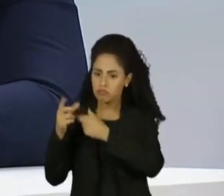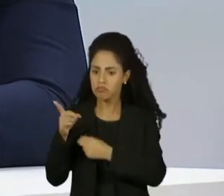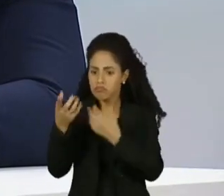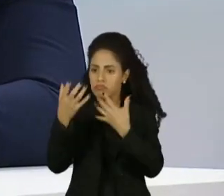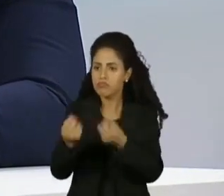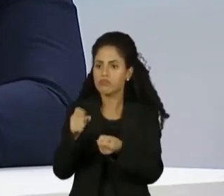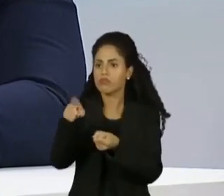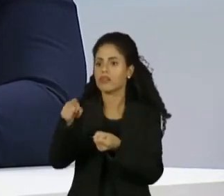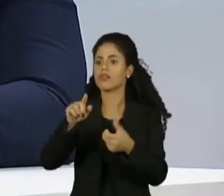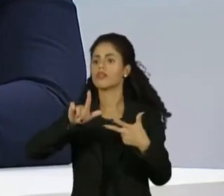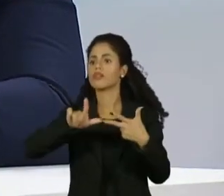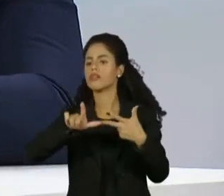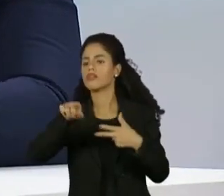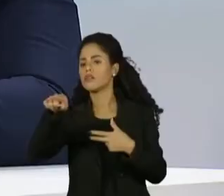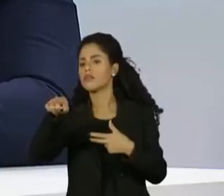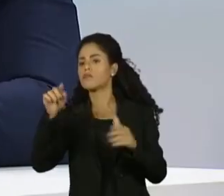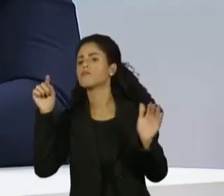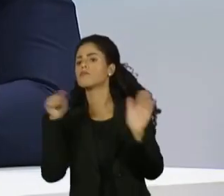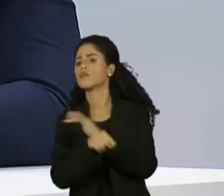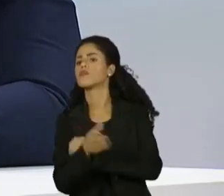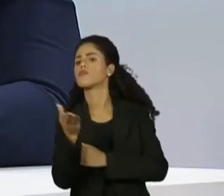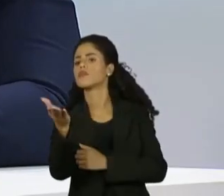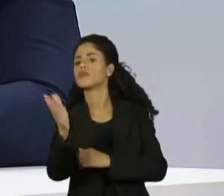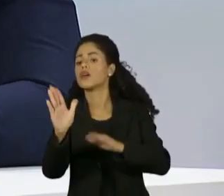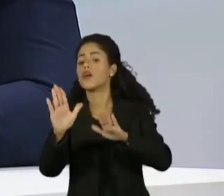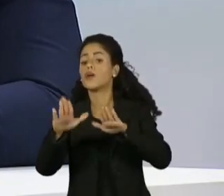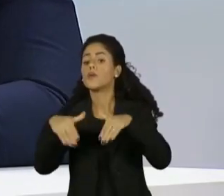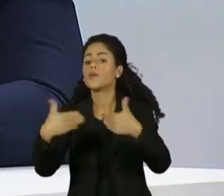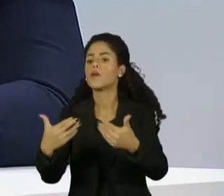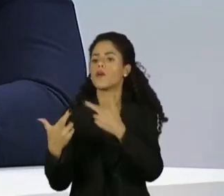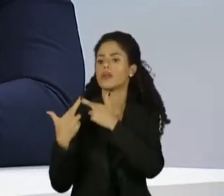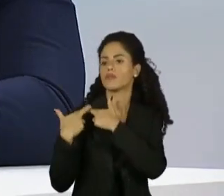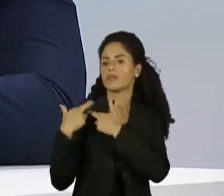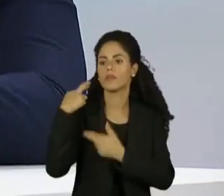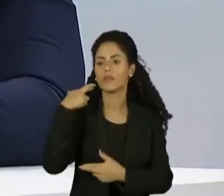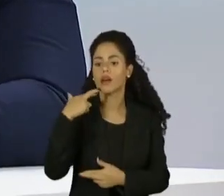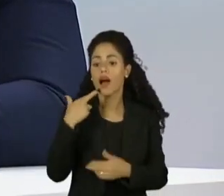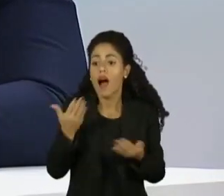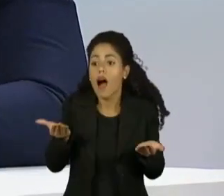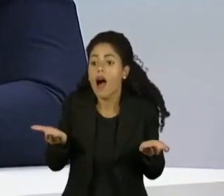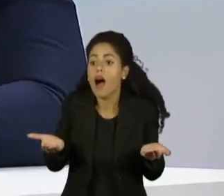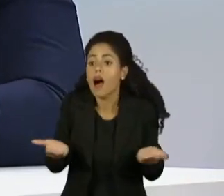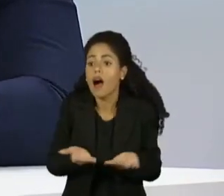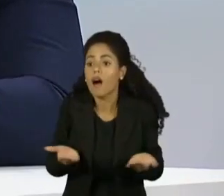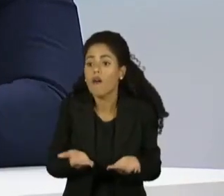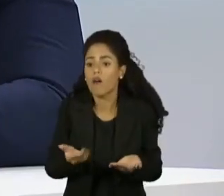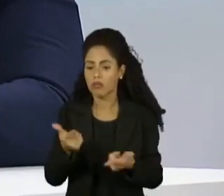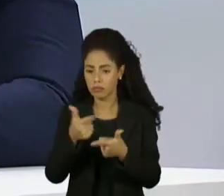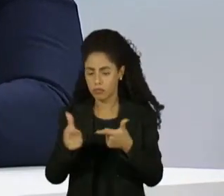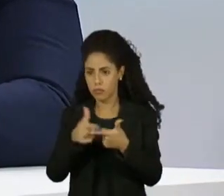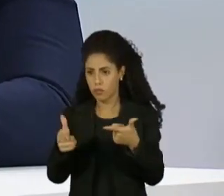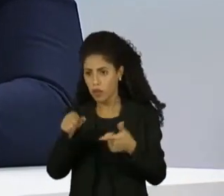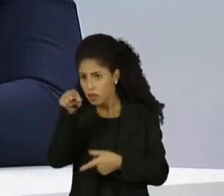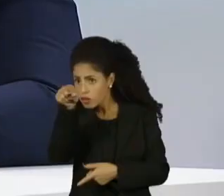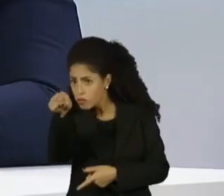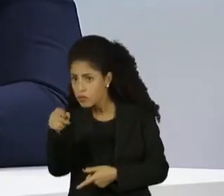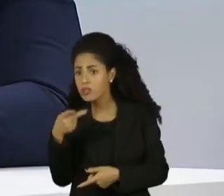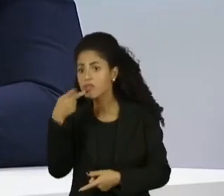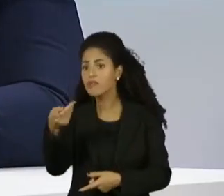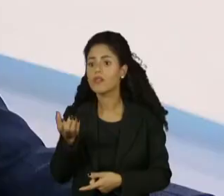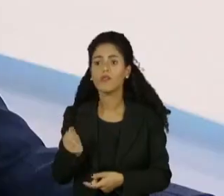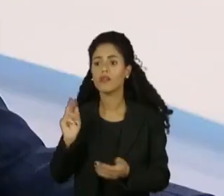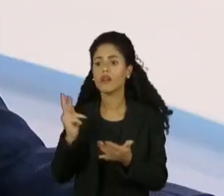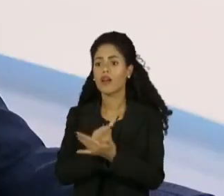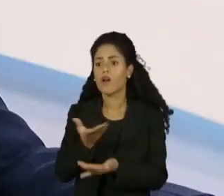nessa legislatura. Perguntou ao senhor qual é a responsabilidade do Pacheco nesse momento em toda essa condução que o senhor diz ser tão